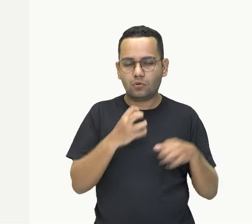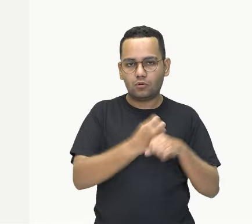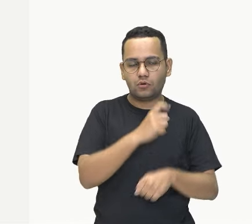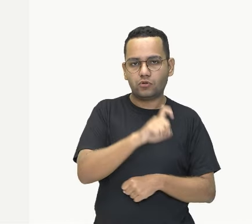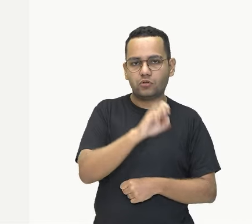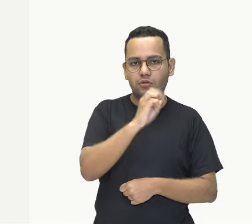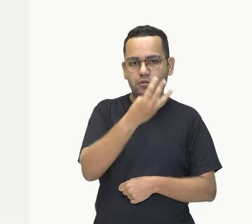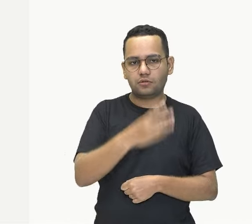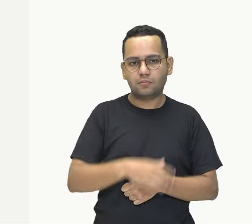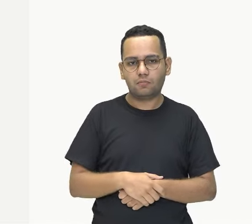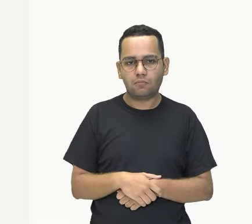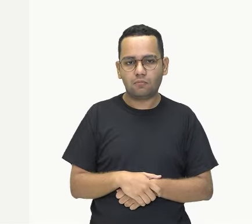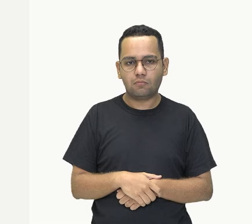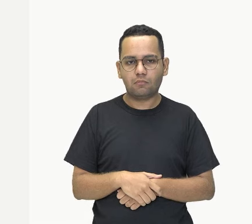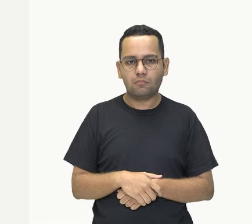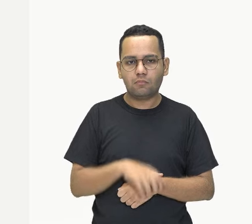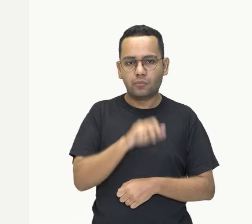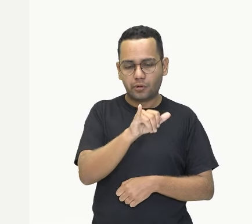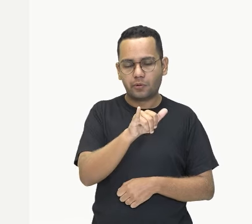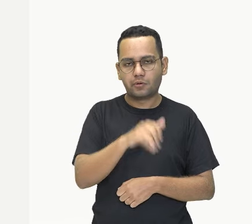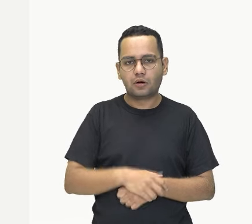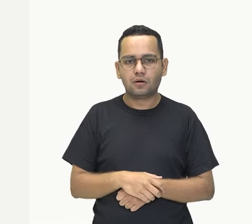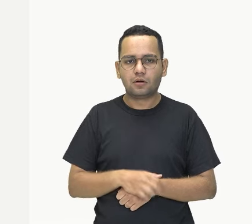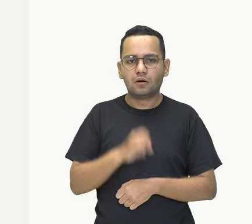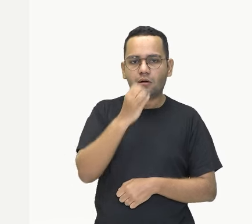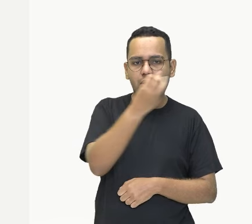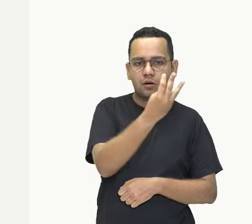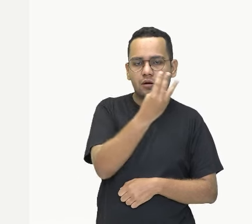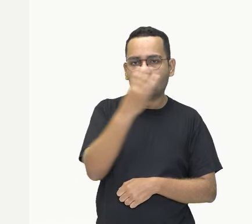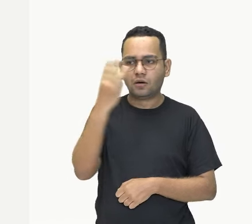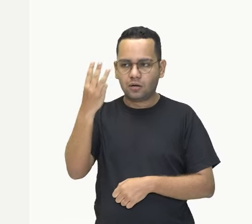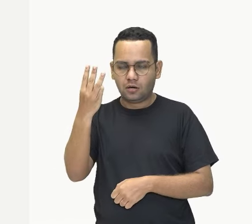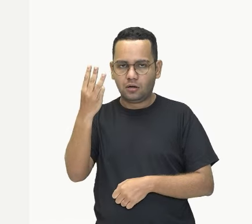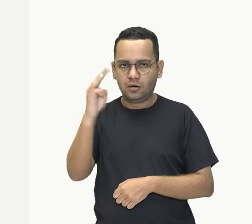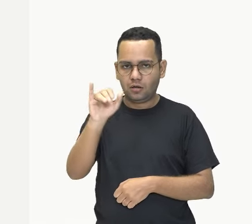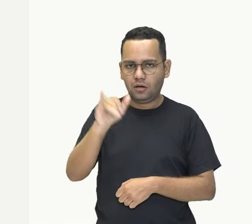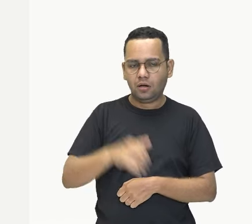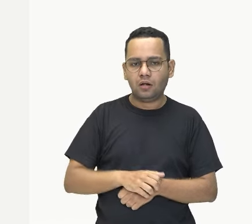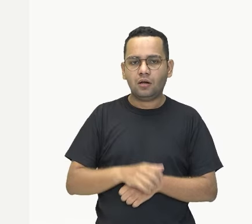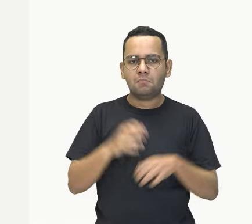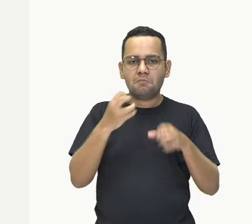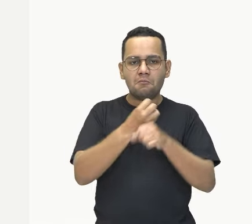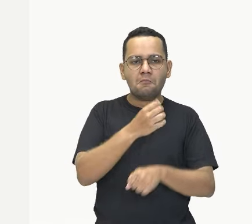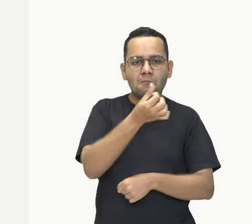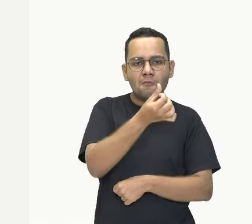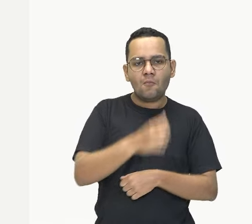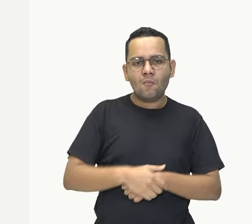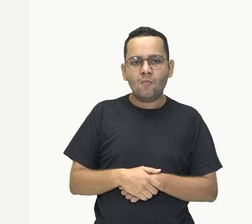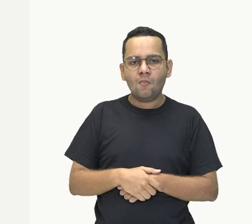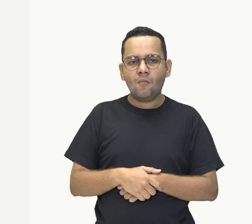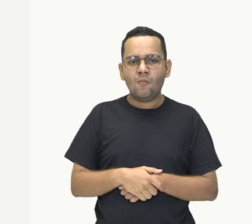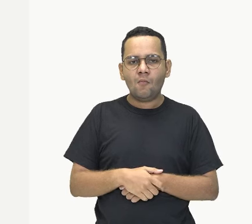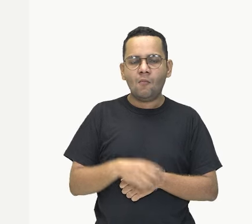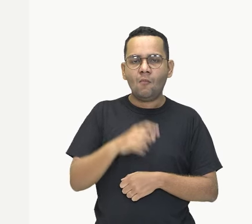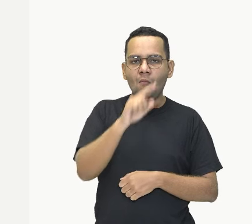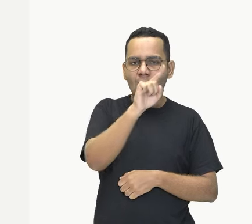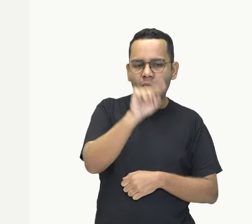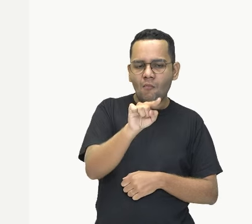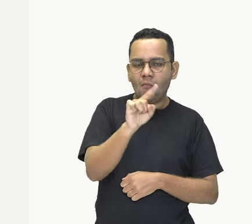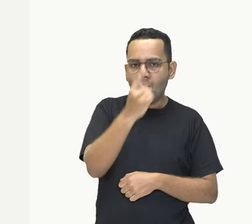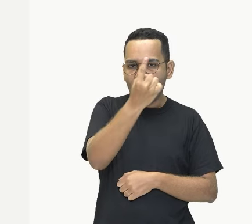O y é 3 daqui, mais 3 daqui. 6. E meu z é 1 daqui,